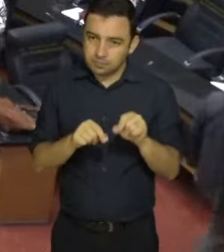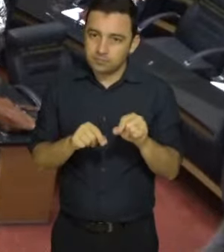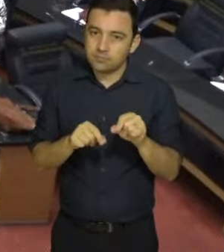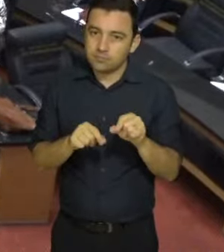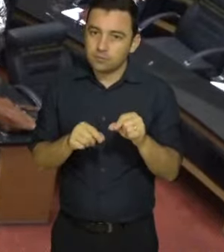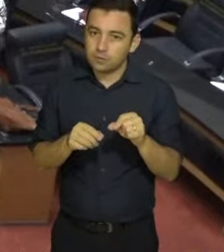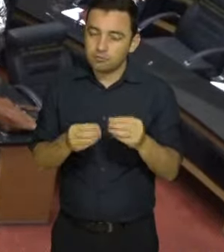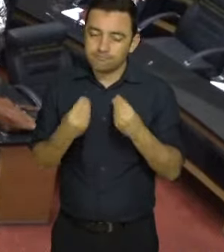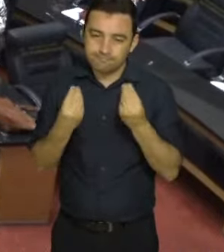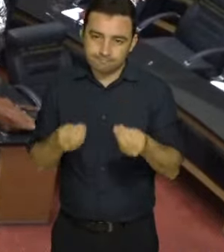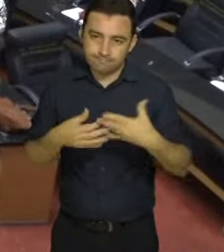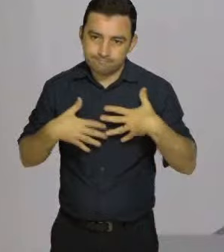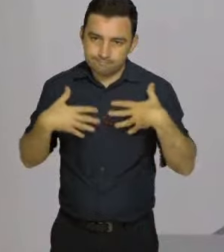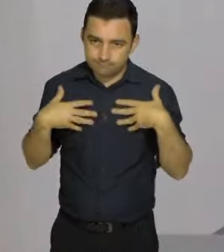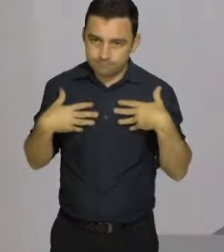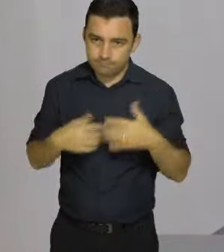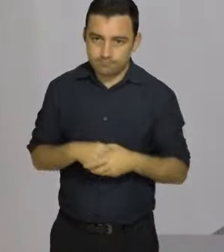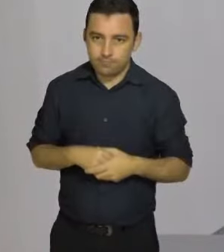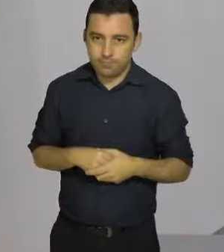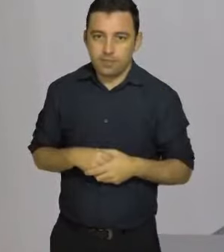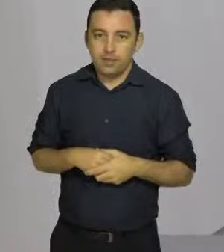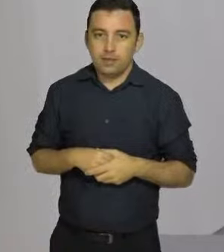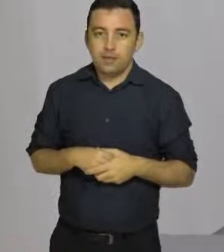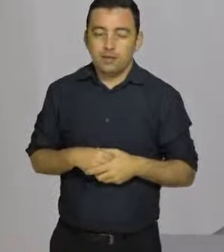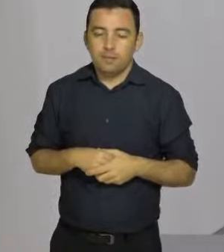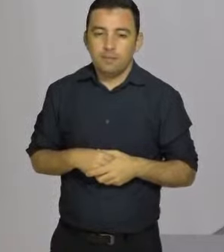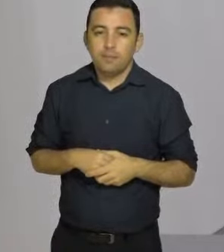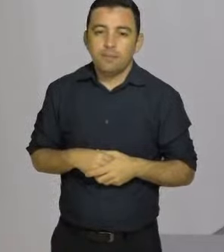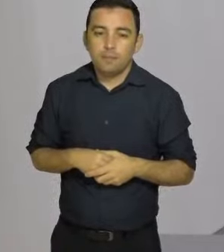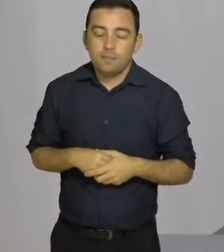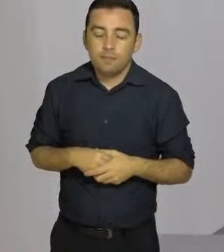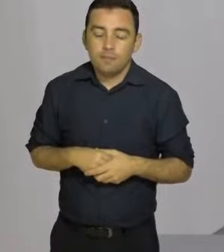essa homenagem. Quero